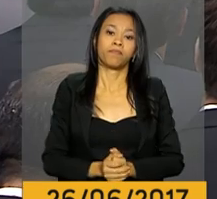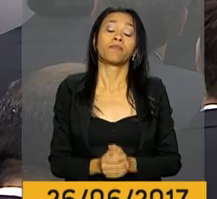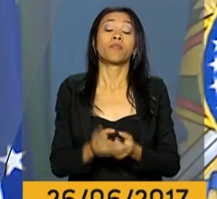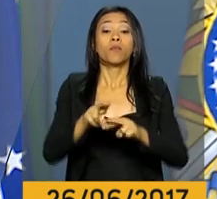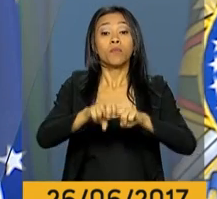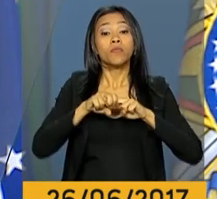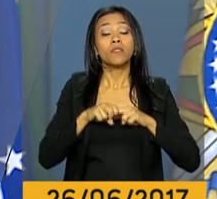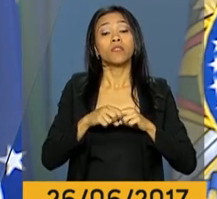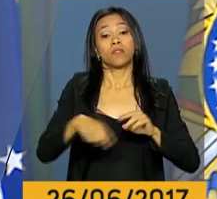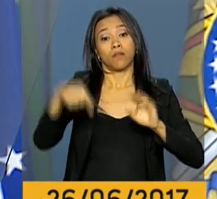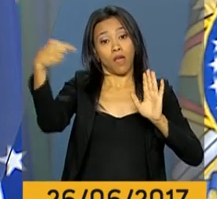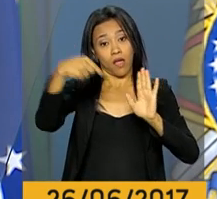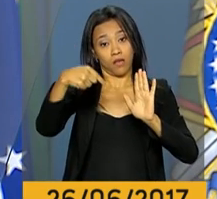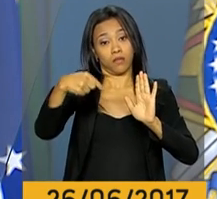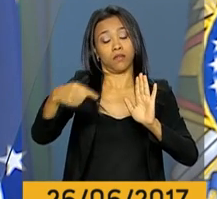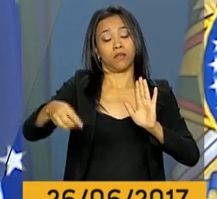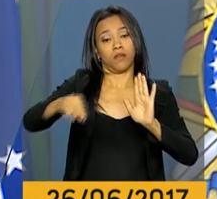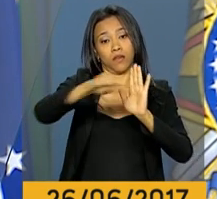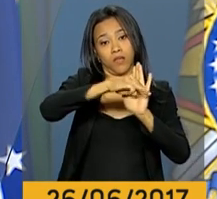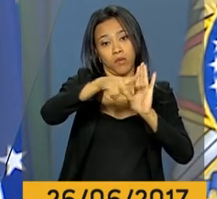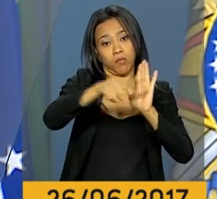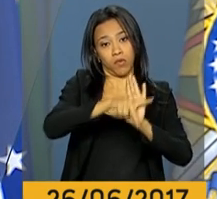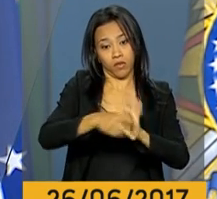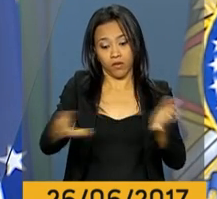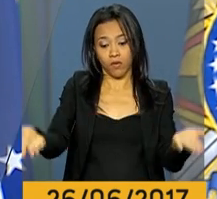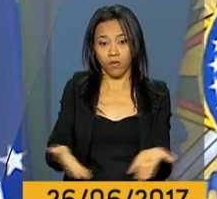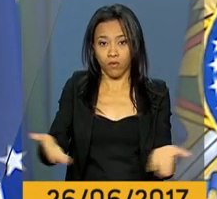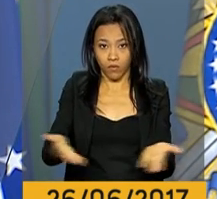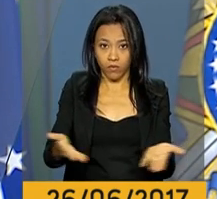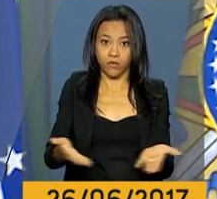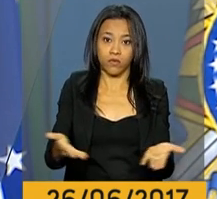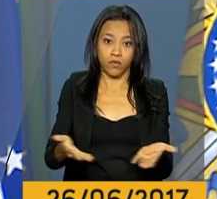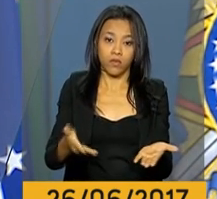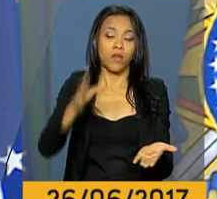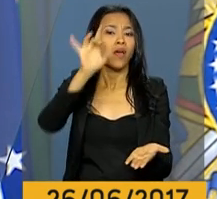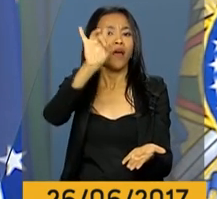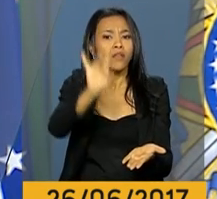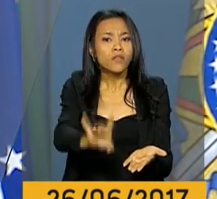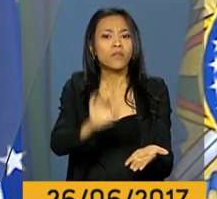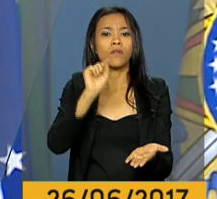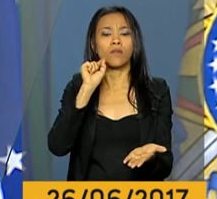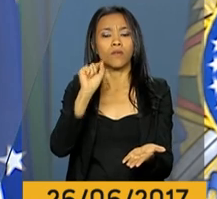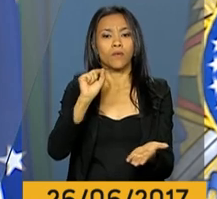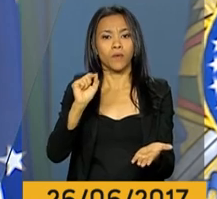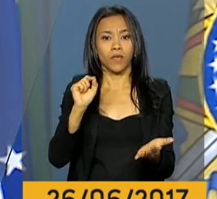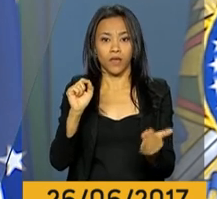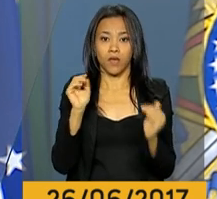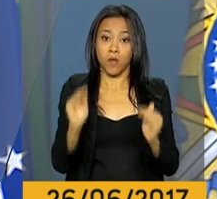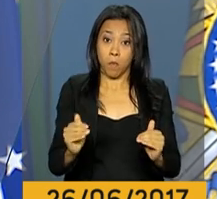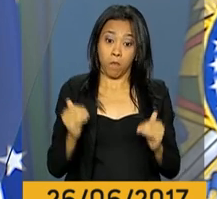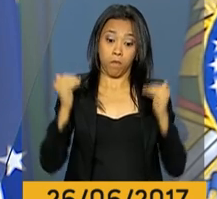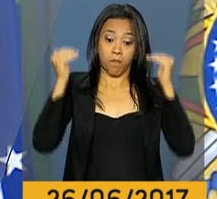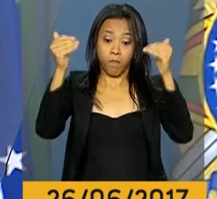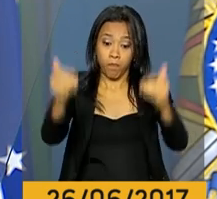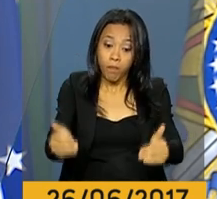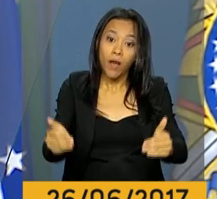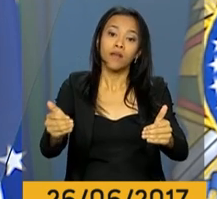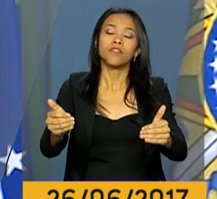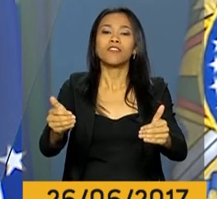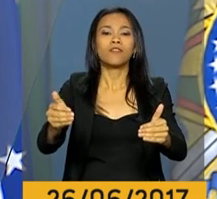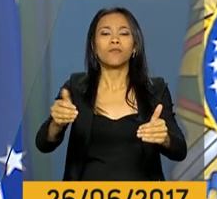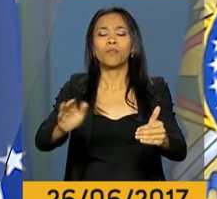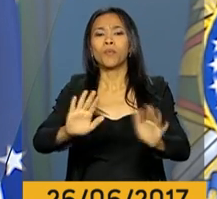A a medida provisória de hoje é só mais um passo no caminho de um Brasil mais